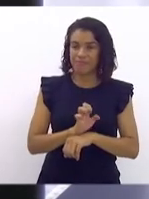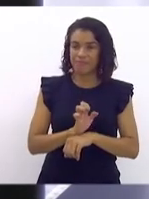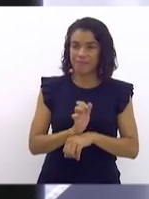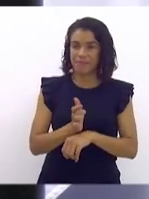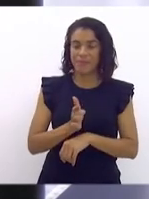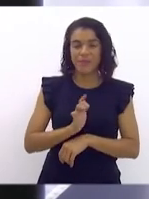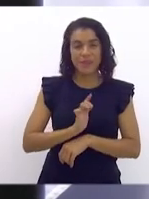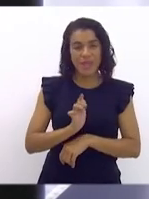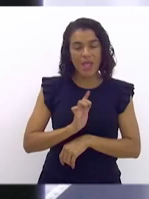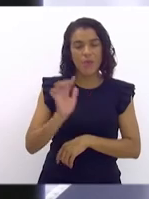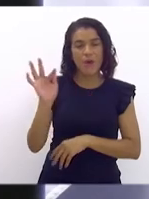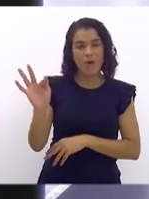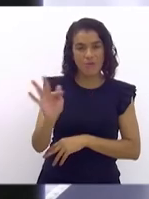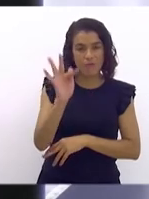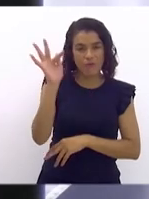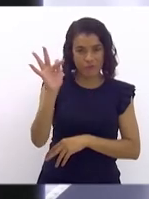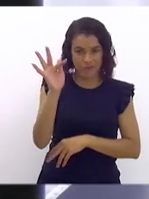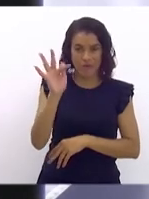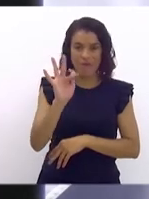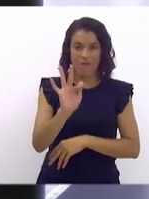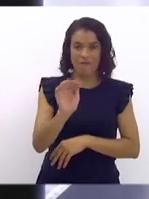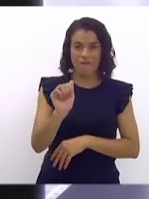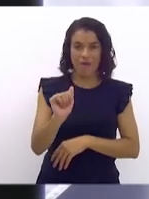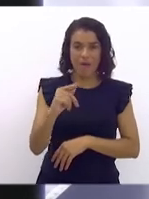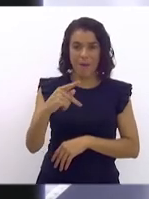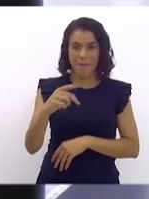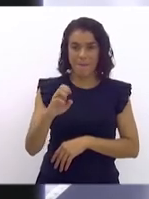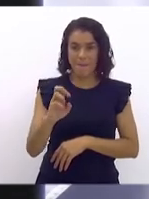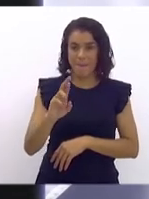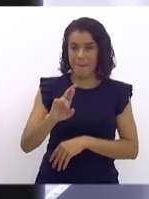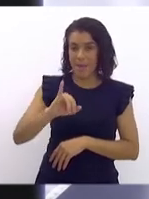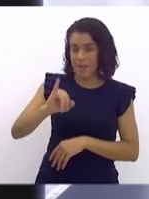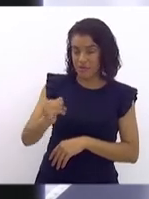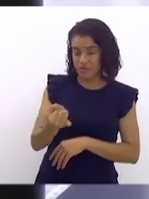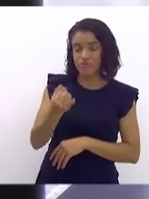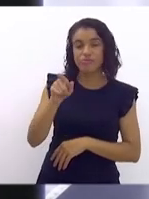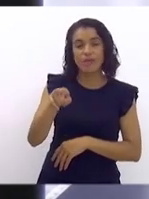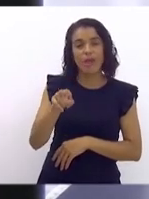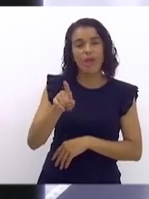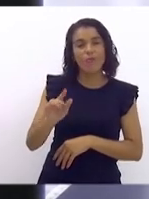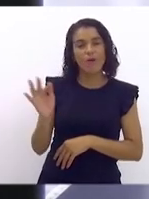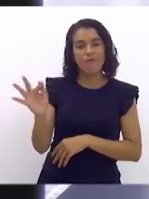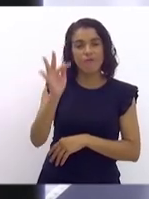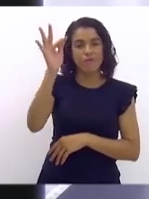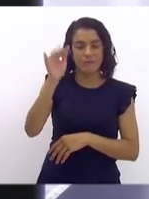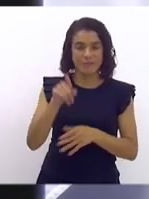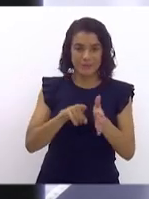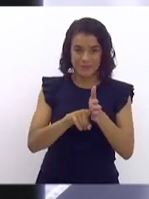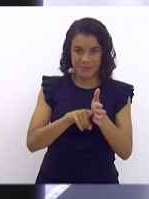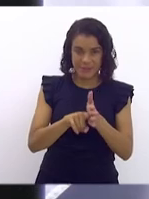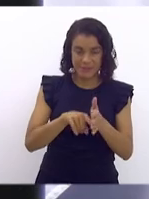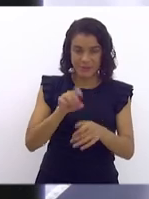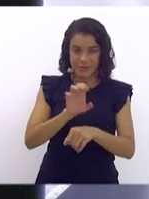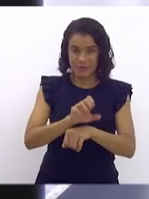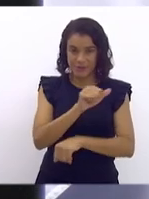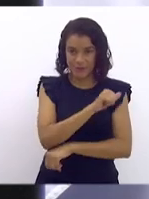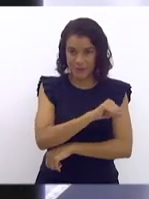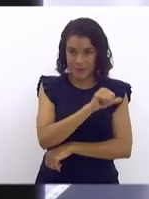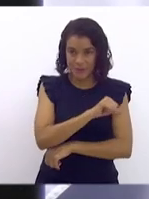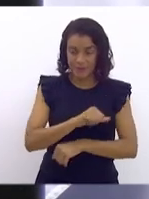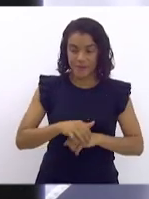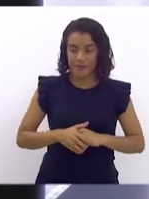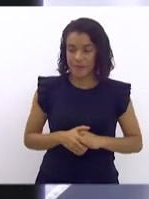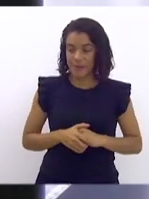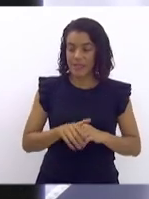tem uma fundação, que é a FAPERJ, que é a Fundação de Pesquisa e Ensino do Estado do Rio de Janeiro.